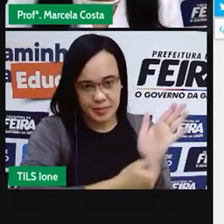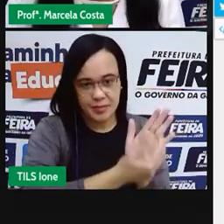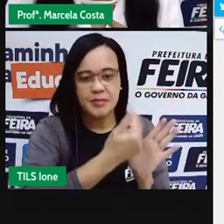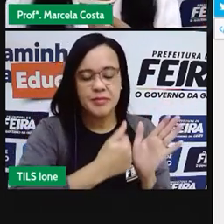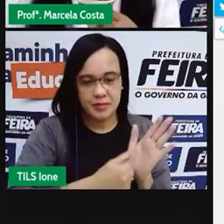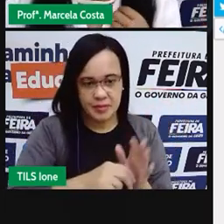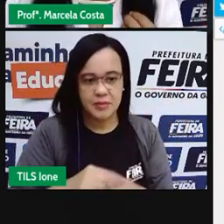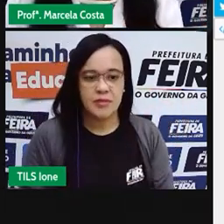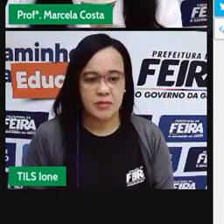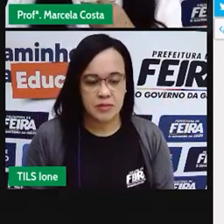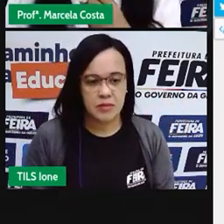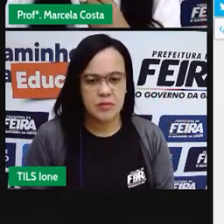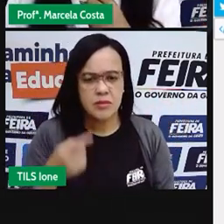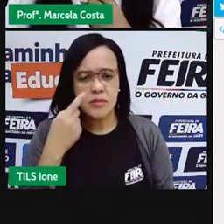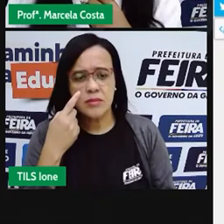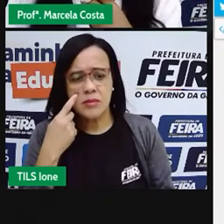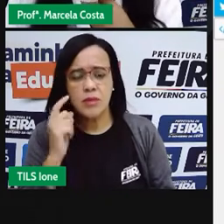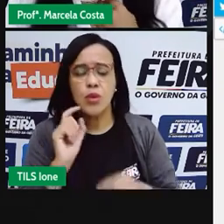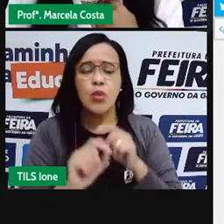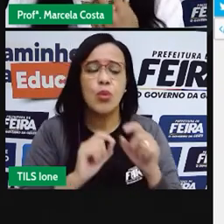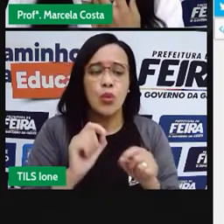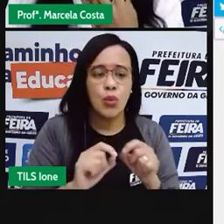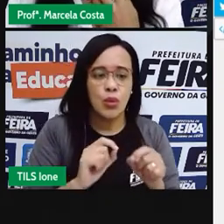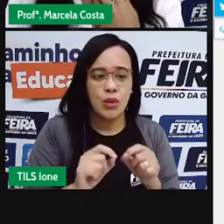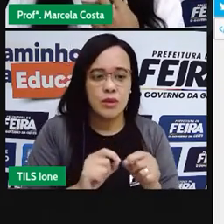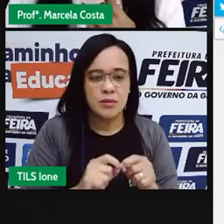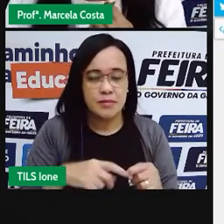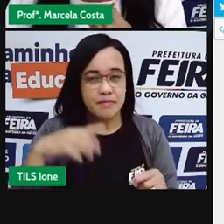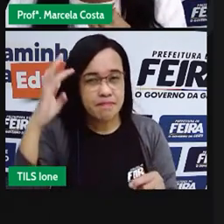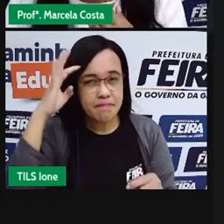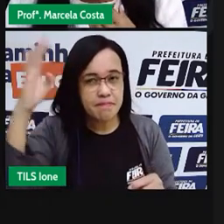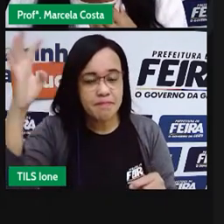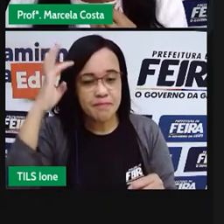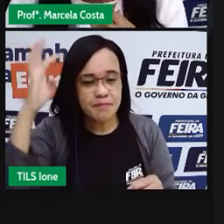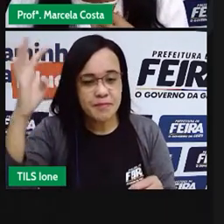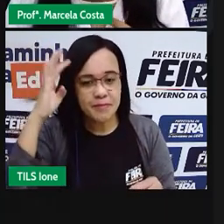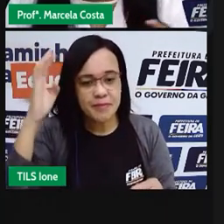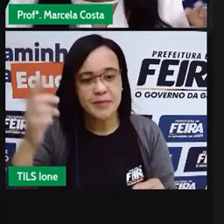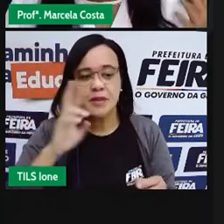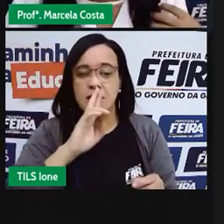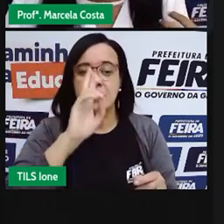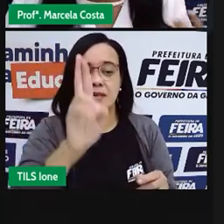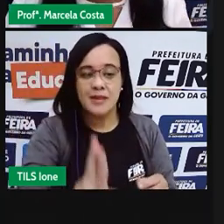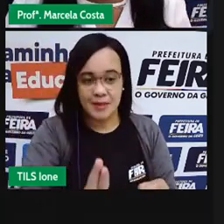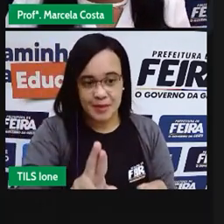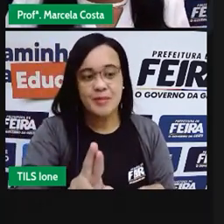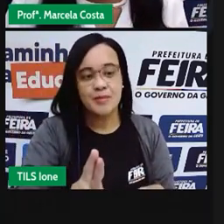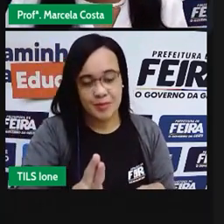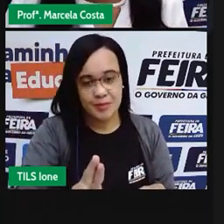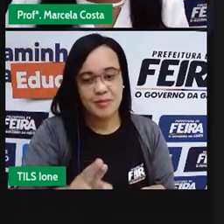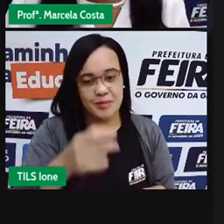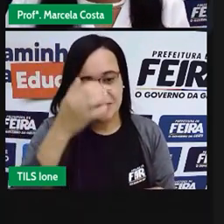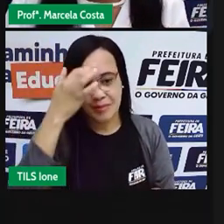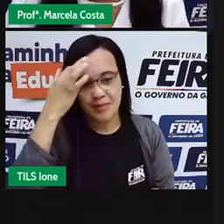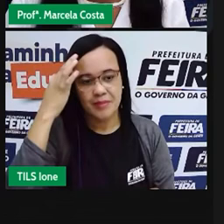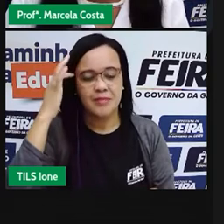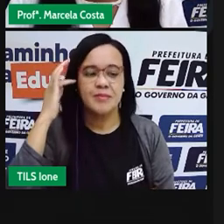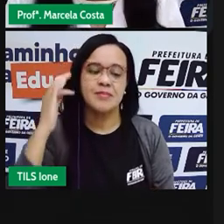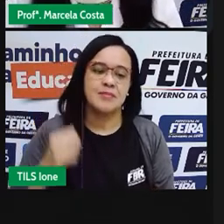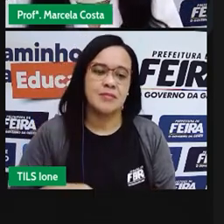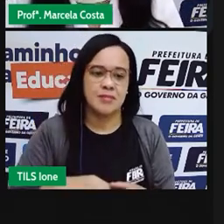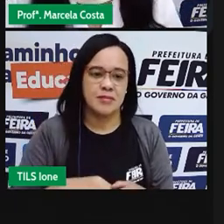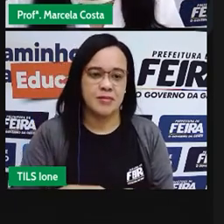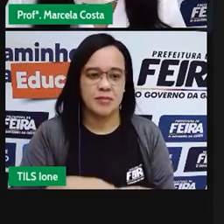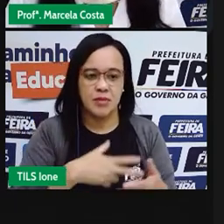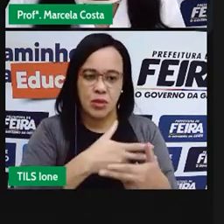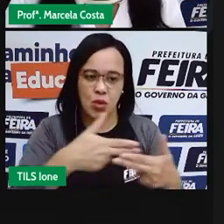quantidades. E aí você vai elaborar essa estratégia para responder. Você pode contar todos os objetos juntos,